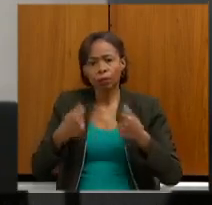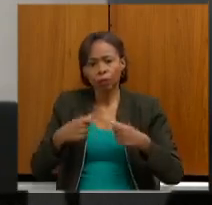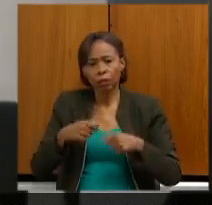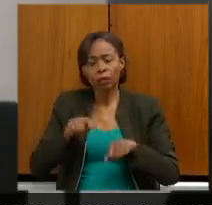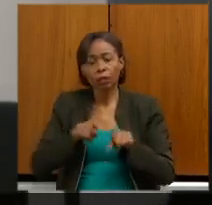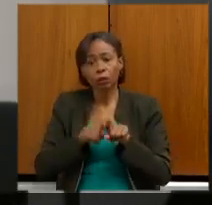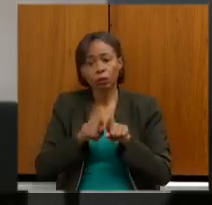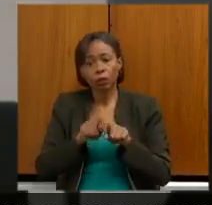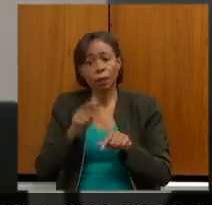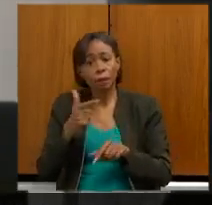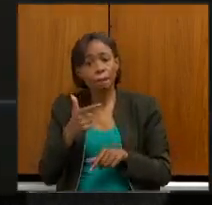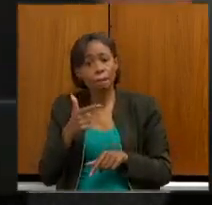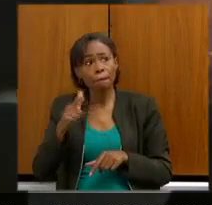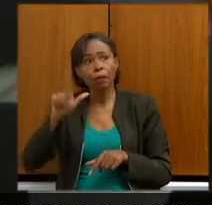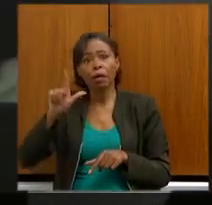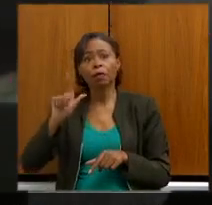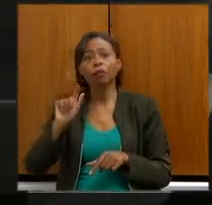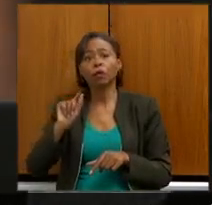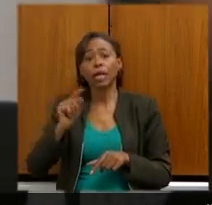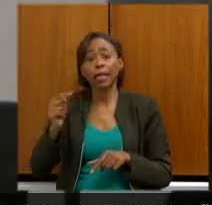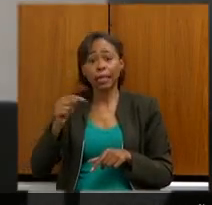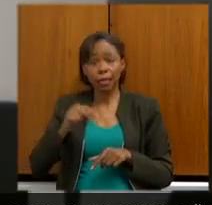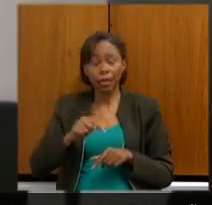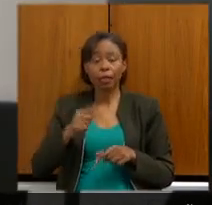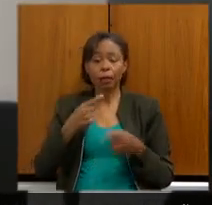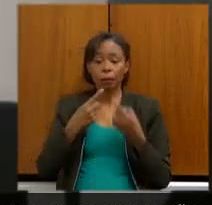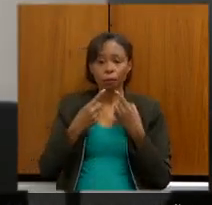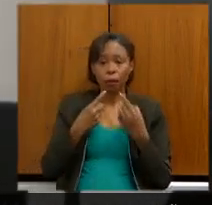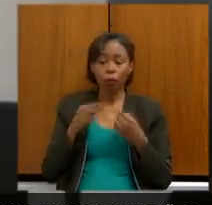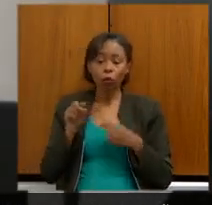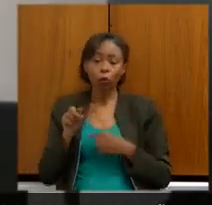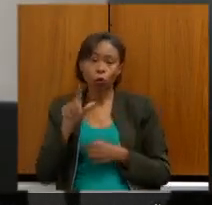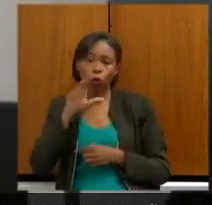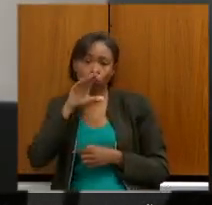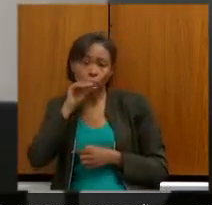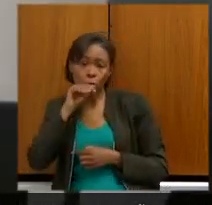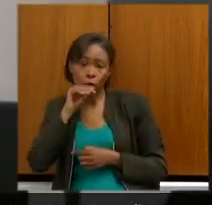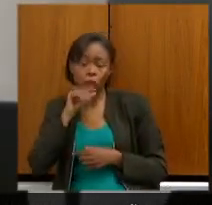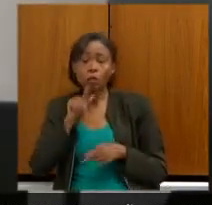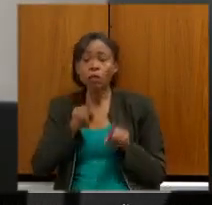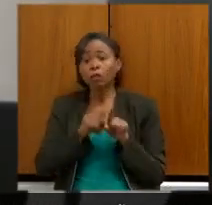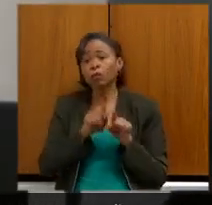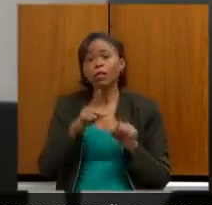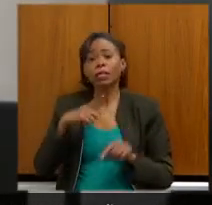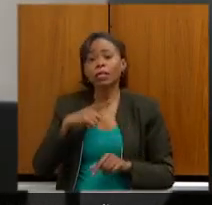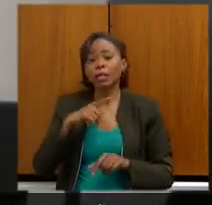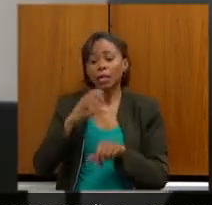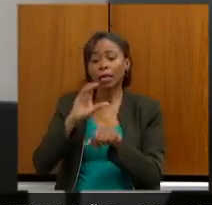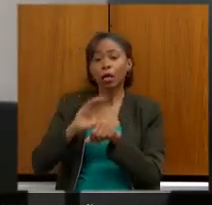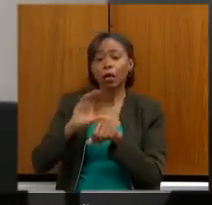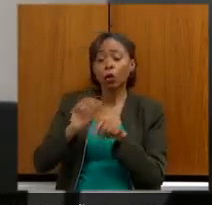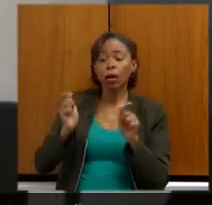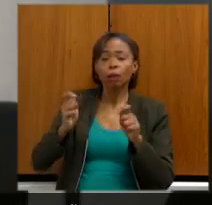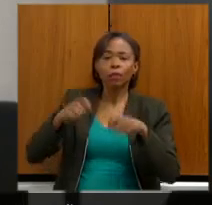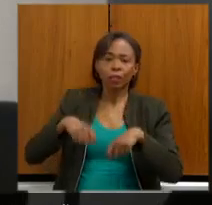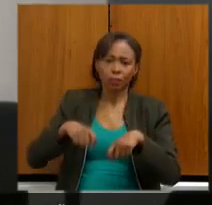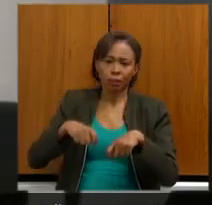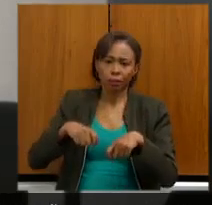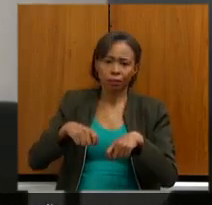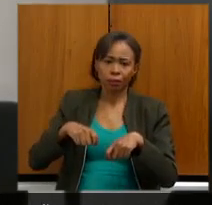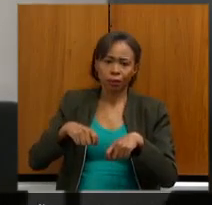inserir nesse cotidiano da mesa de água entre os servidores capacitação para compreender